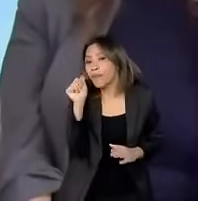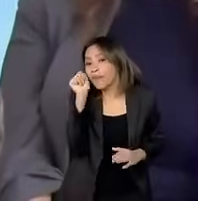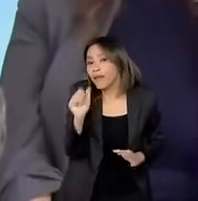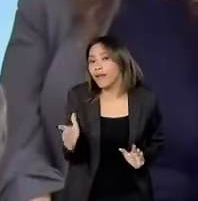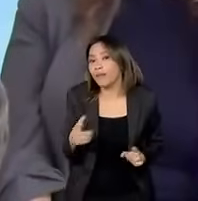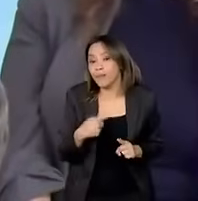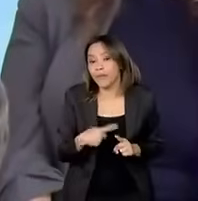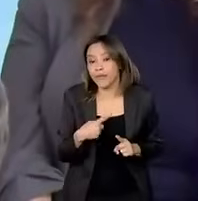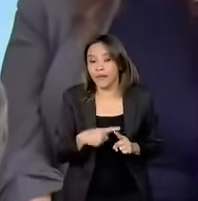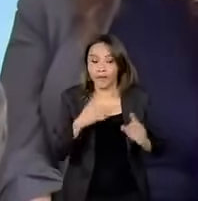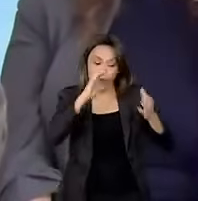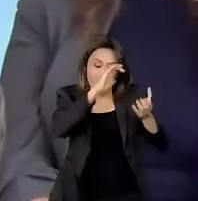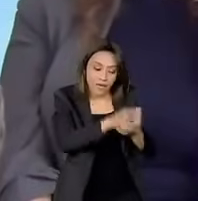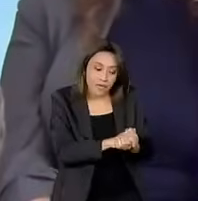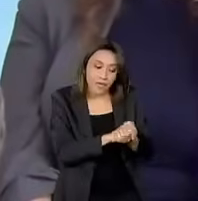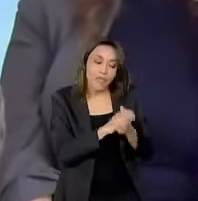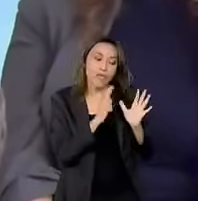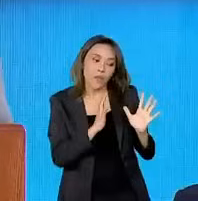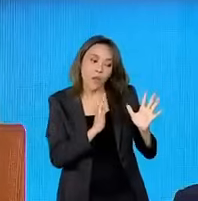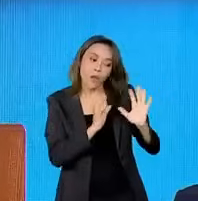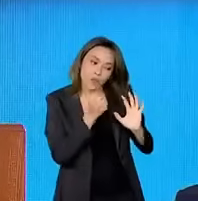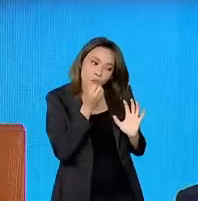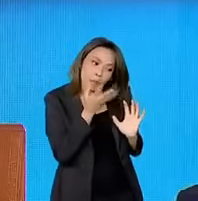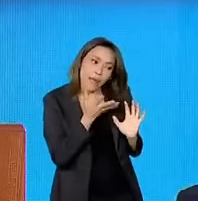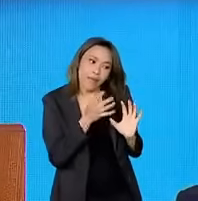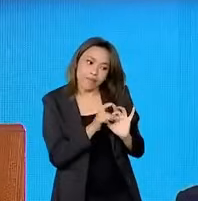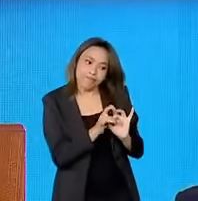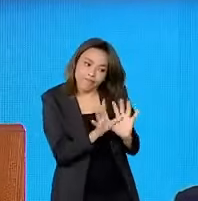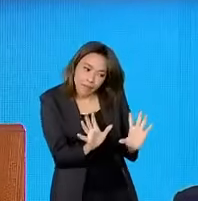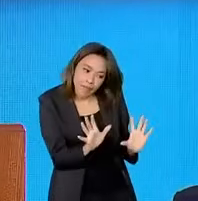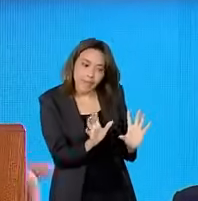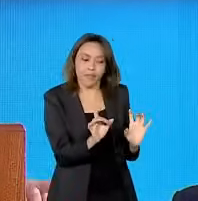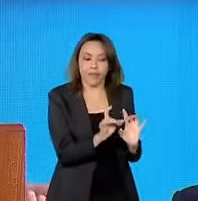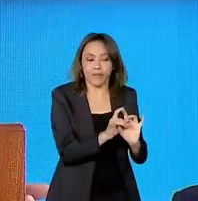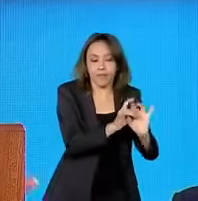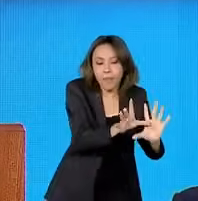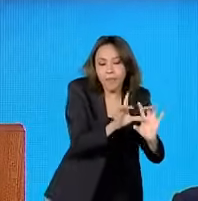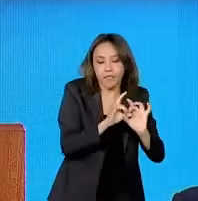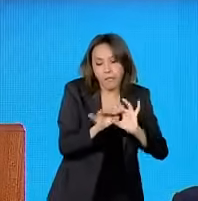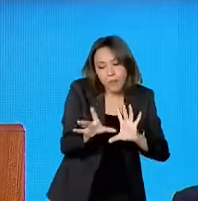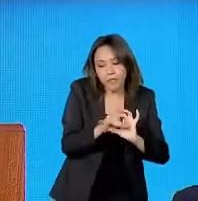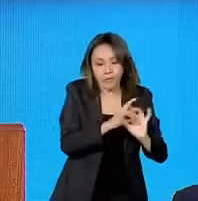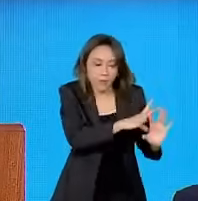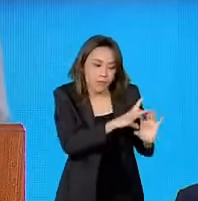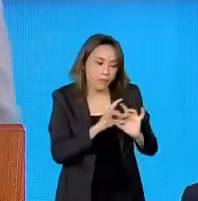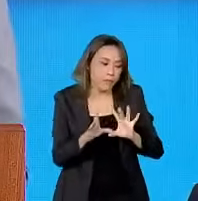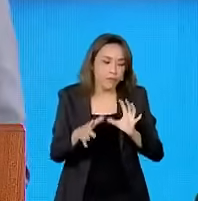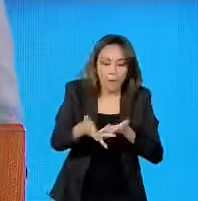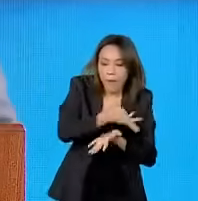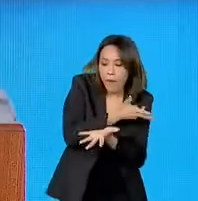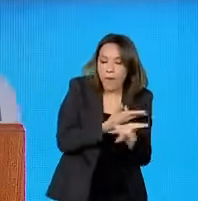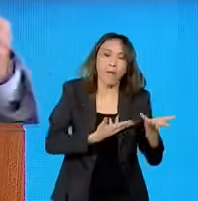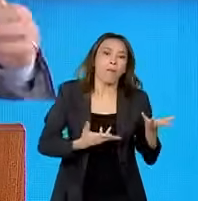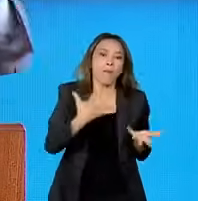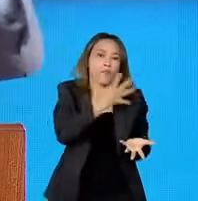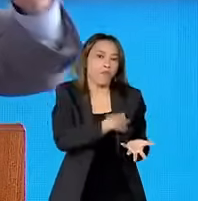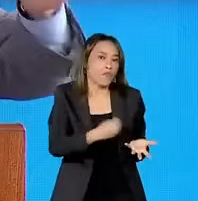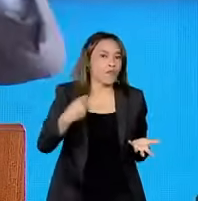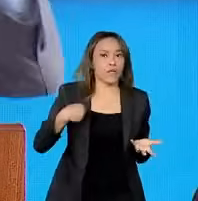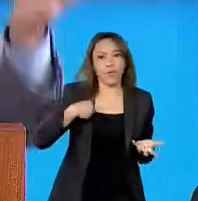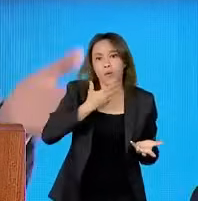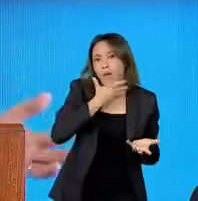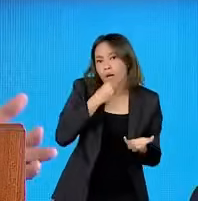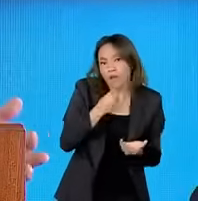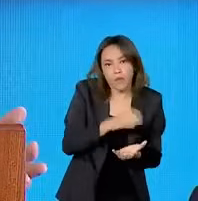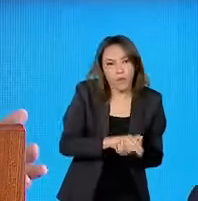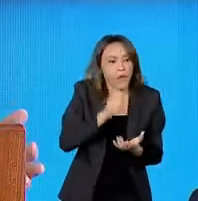gente a ceder. Você tem que ceder, a mulher tem que ceder, o filho tem que ceder, o pai tem que ceder. É uma